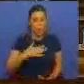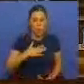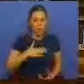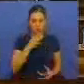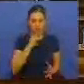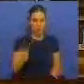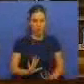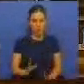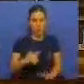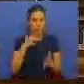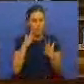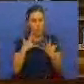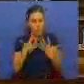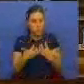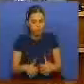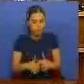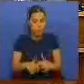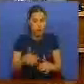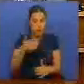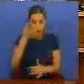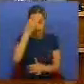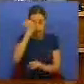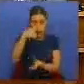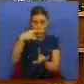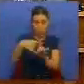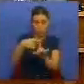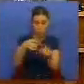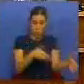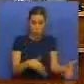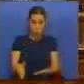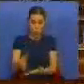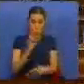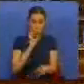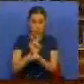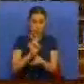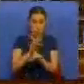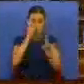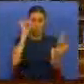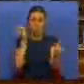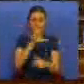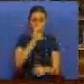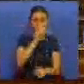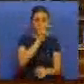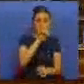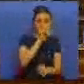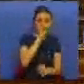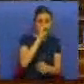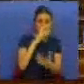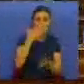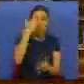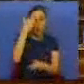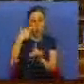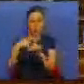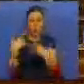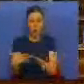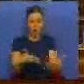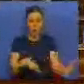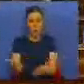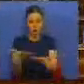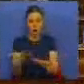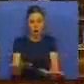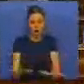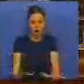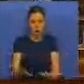falar porque fico na dúvida se consideram positivo o caminho que estava a seguir o professor Corrêa de Campos ou se consideram positivo o caminho que agora